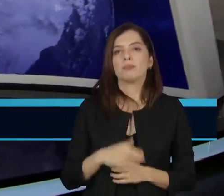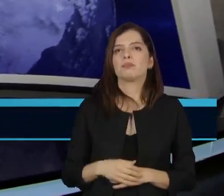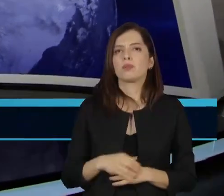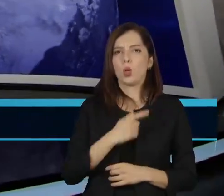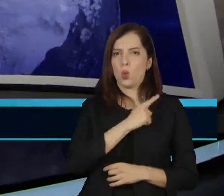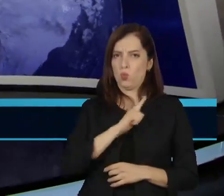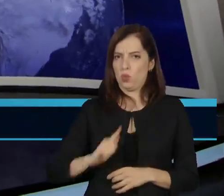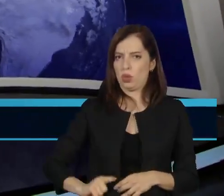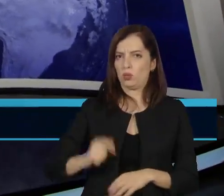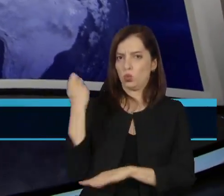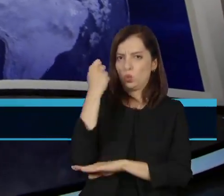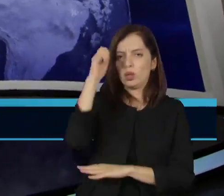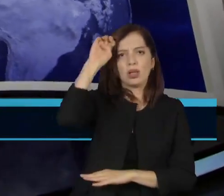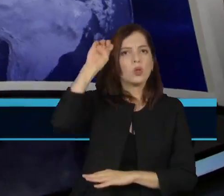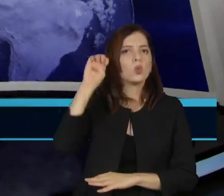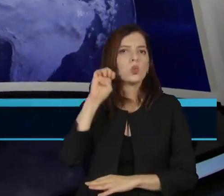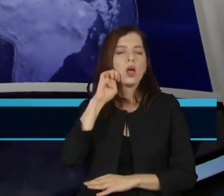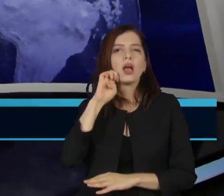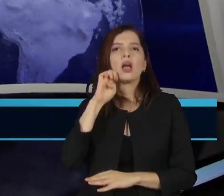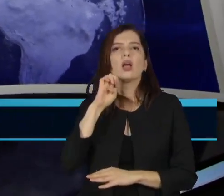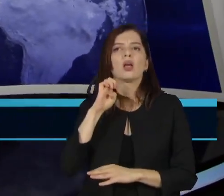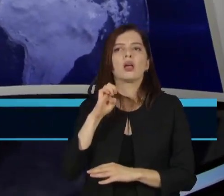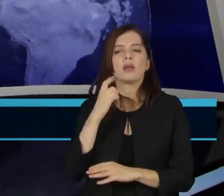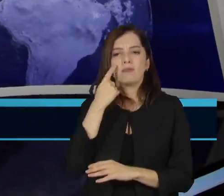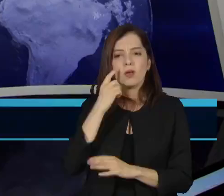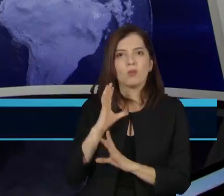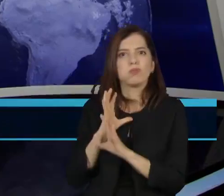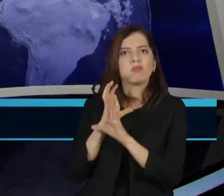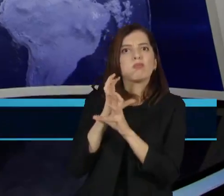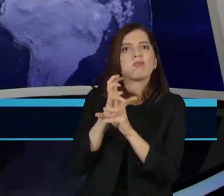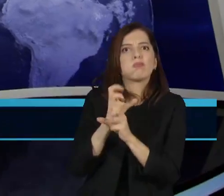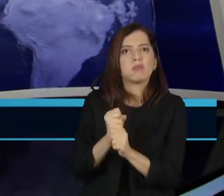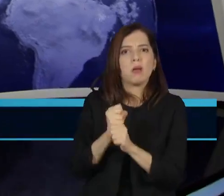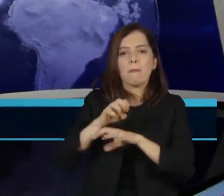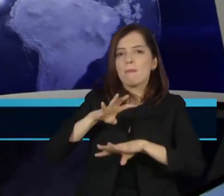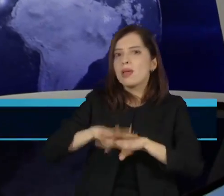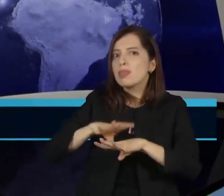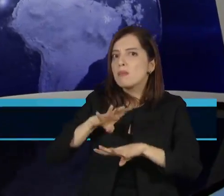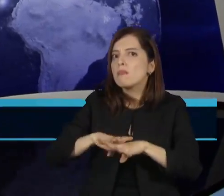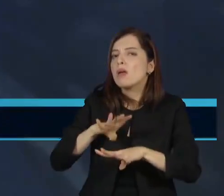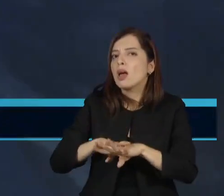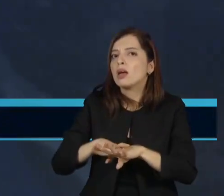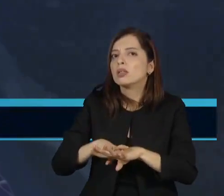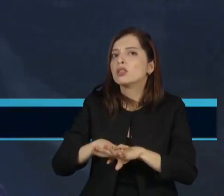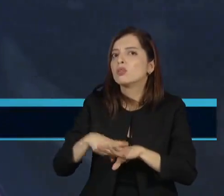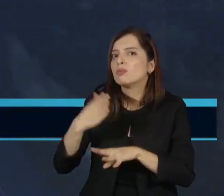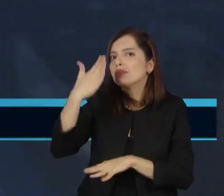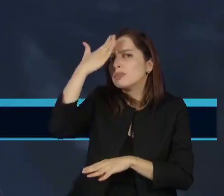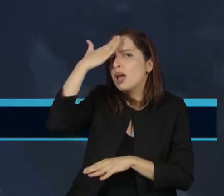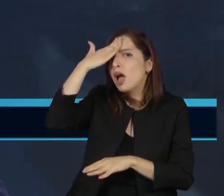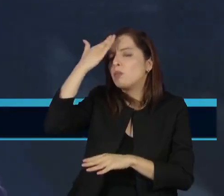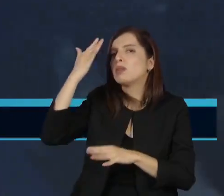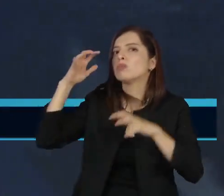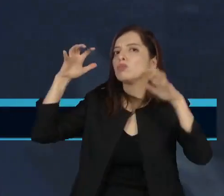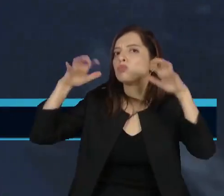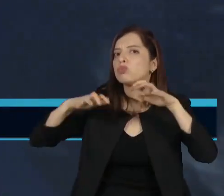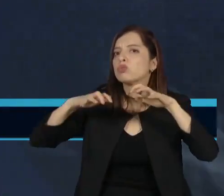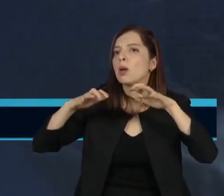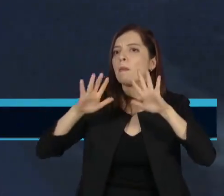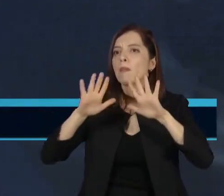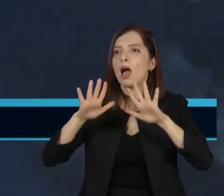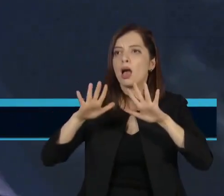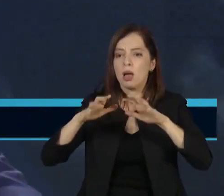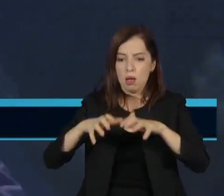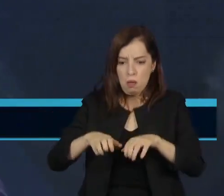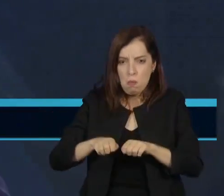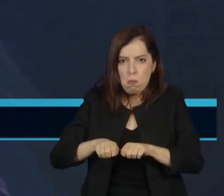aspas. Os modelos matemáticos previram as chuvas, mas não previram o volume, de cerca de 300 milímetros. Esta